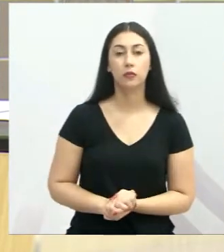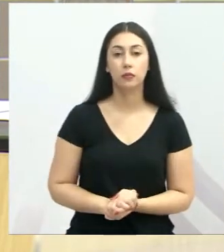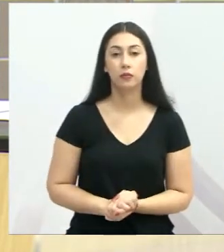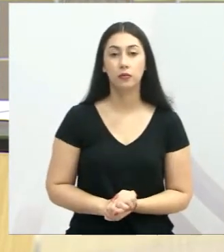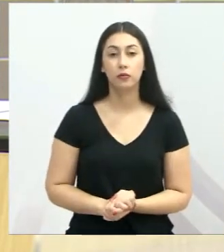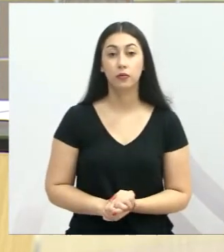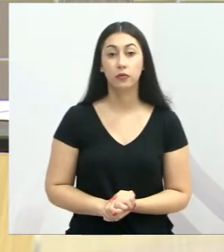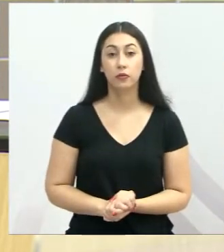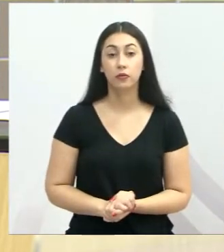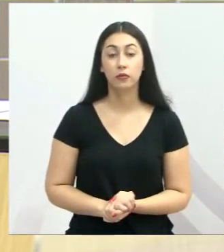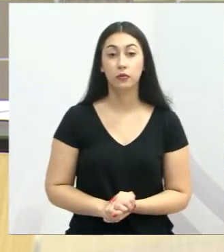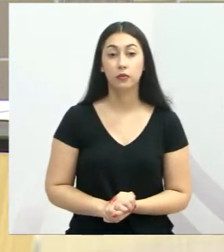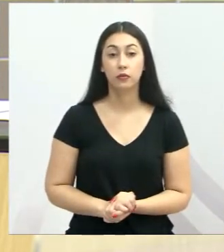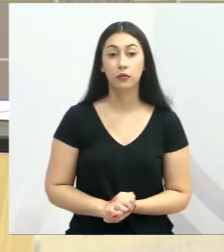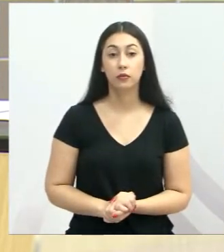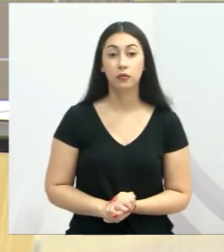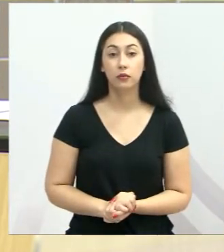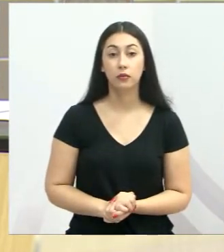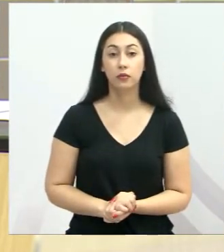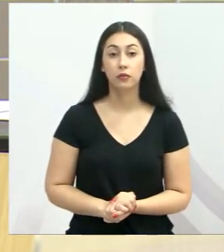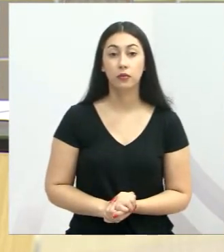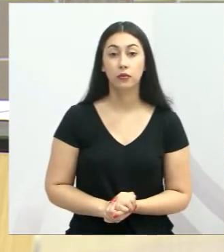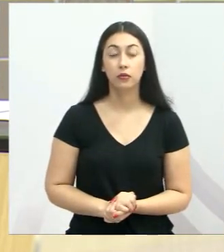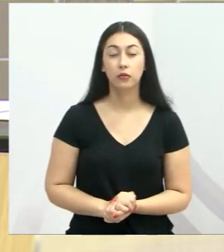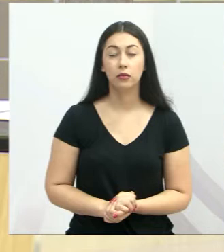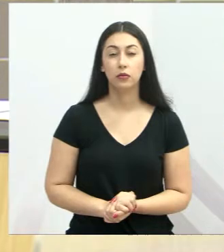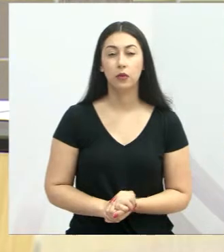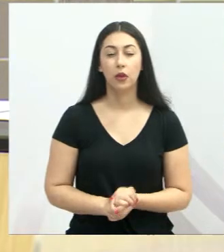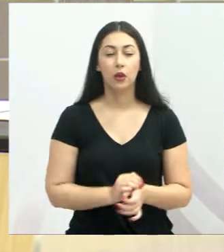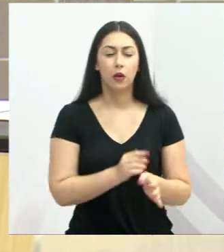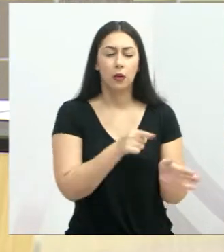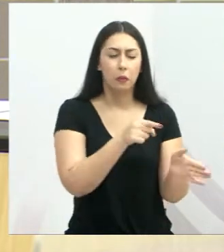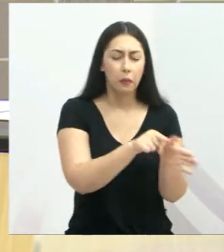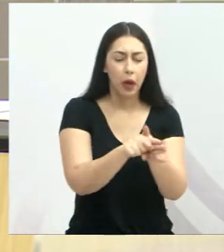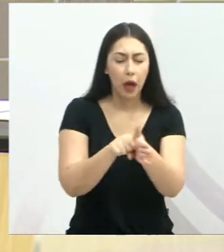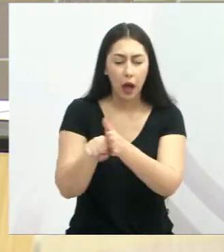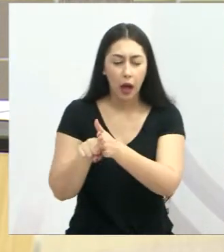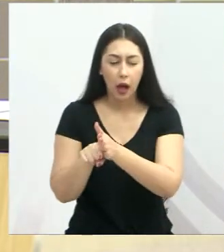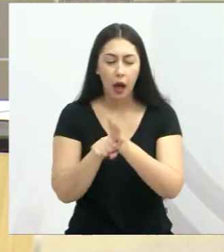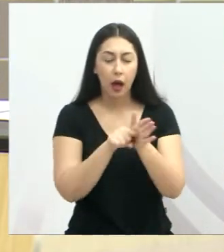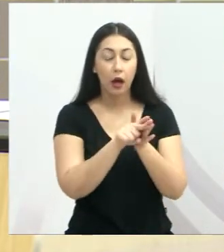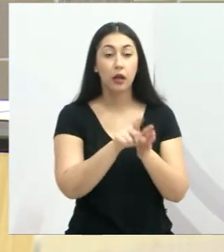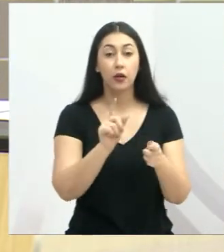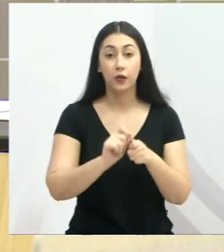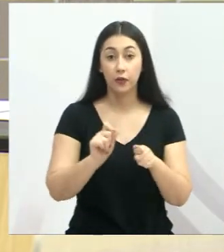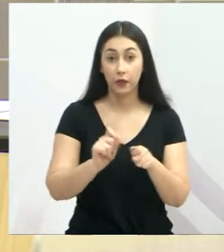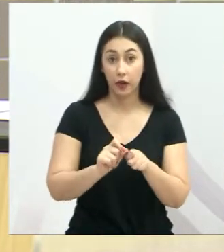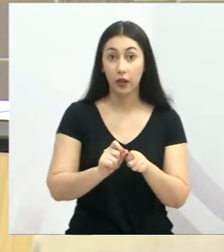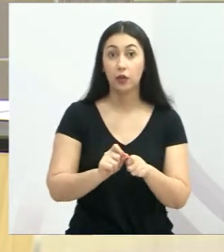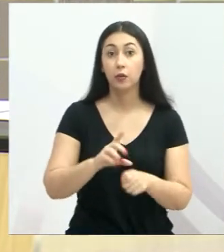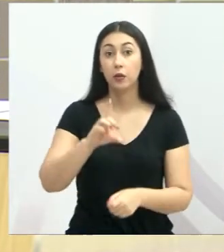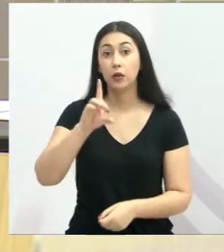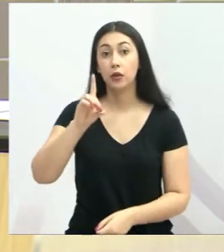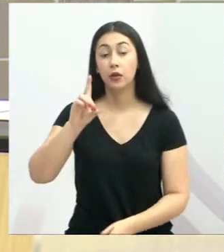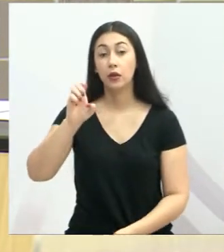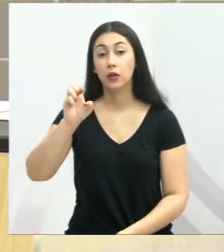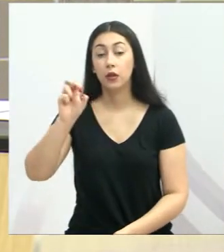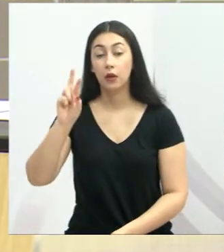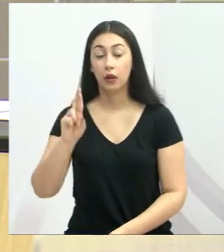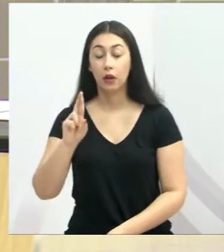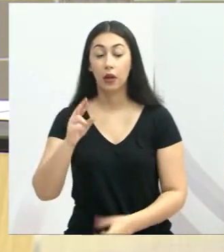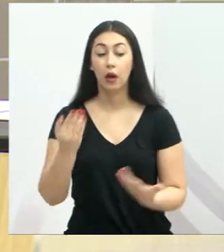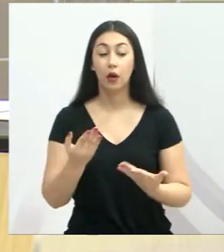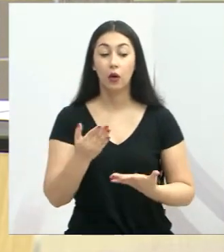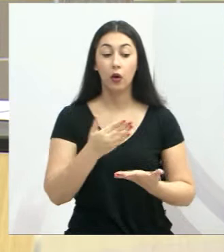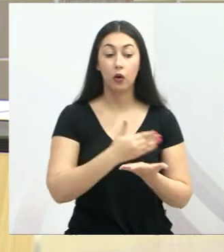Vicinais foi criado após amplo levantamento feito pelo DR, Departamento de Estrada de Rodagem, e servirá de base para a